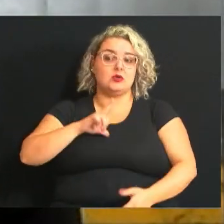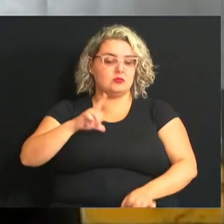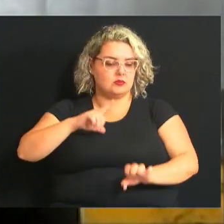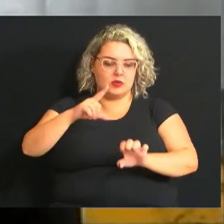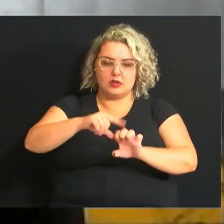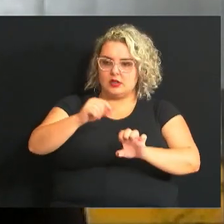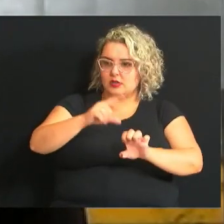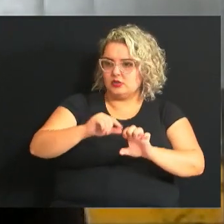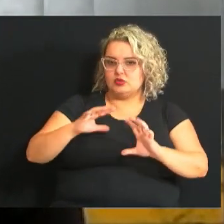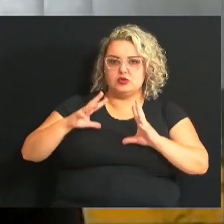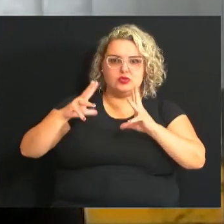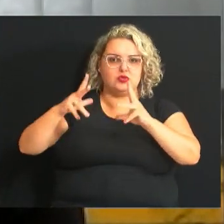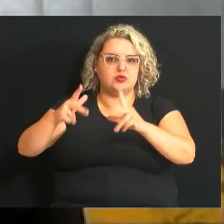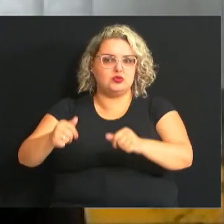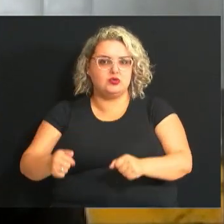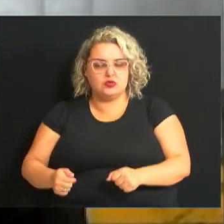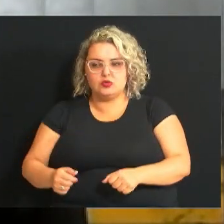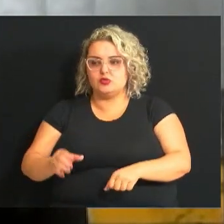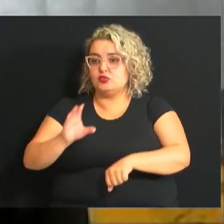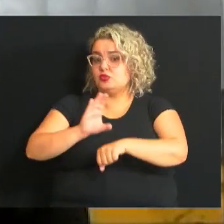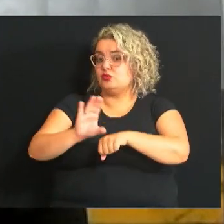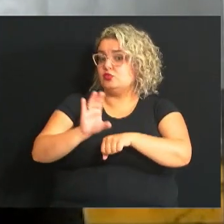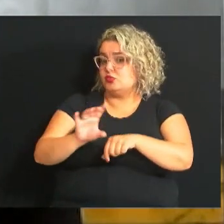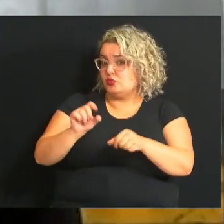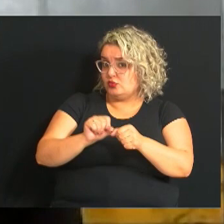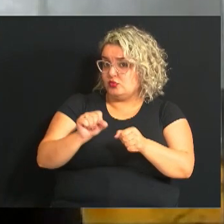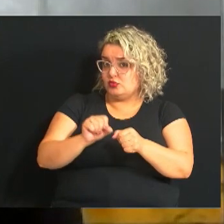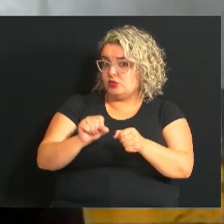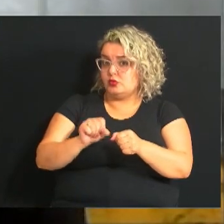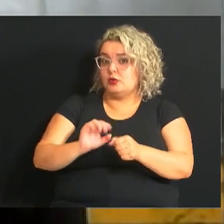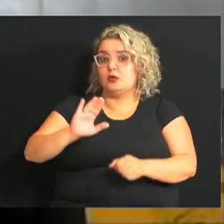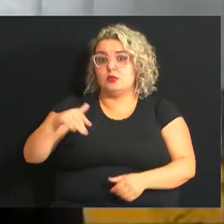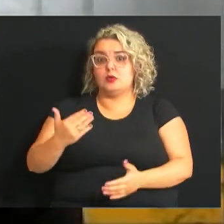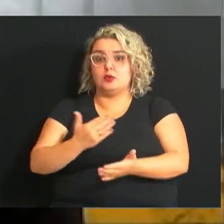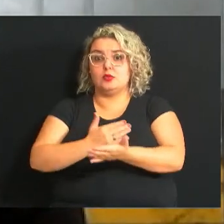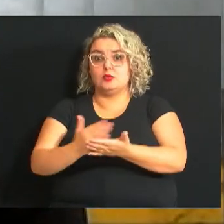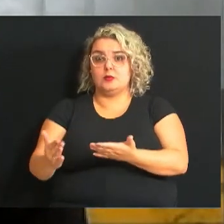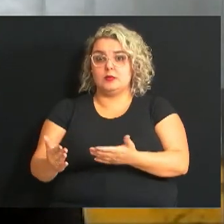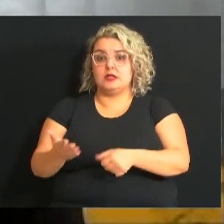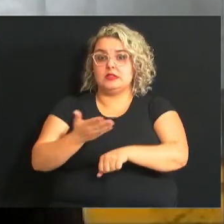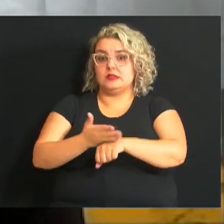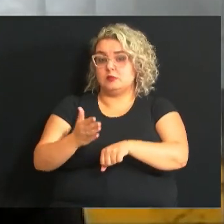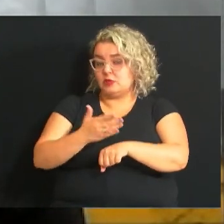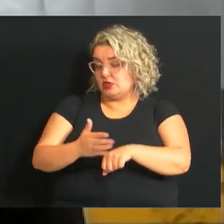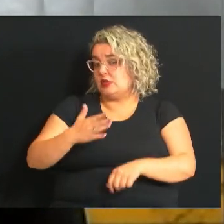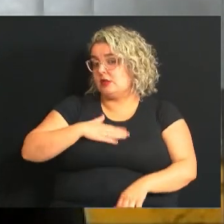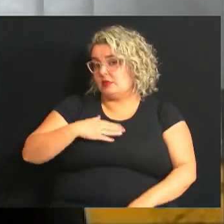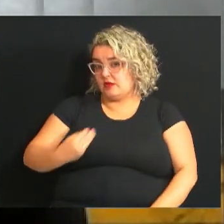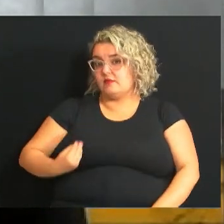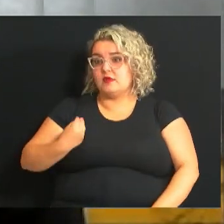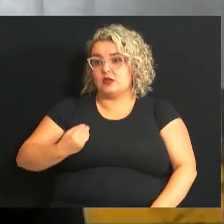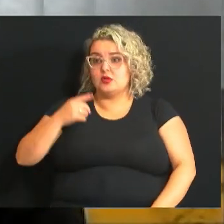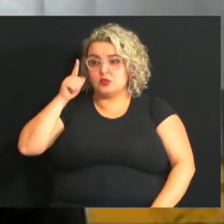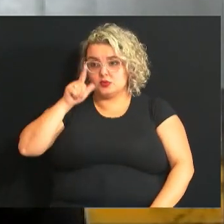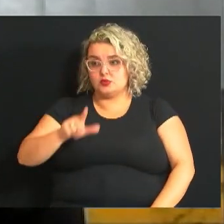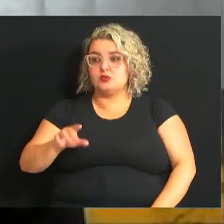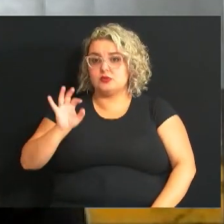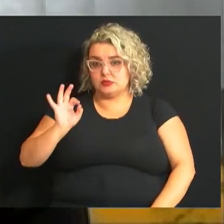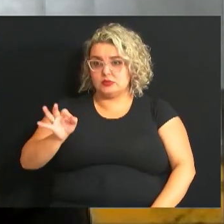os cursos que eu fiz, e que quando eu comecei a praticar na minha vida deram certo, né? Teve